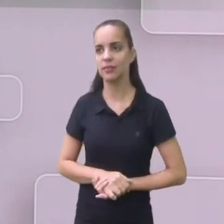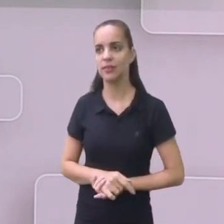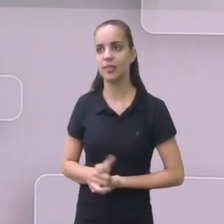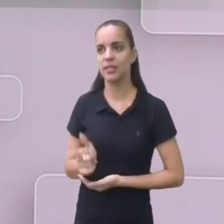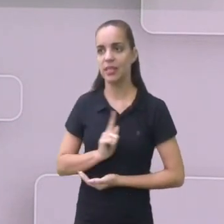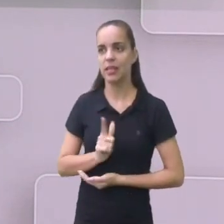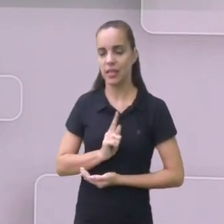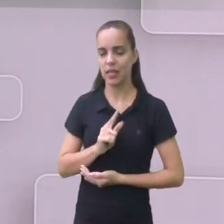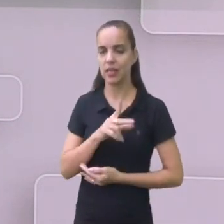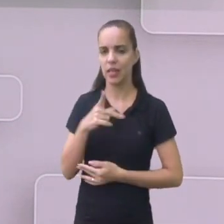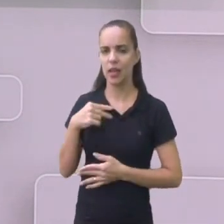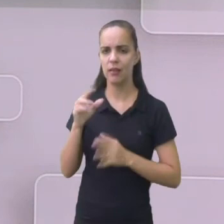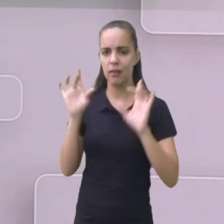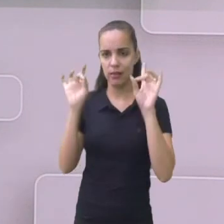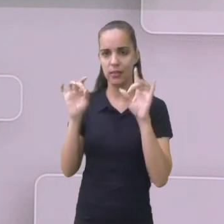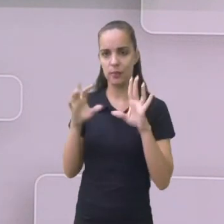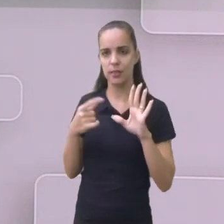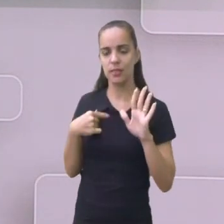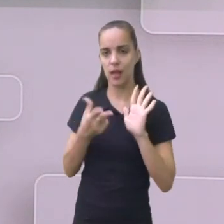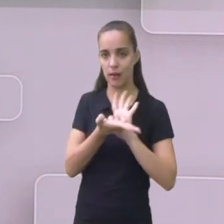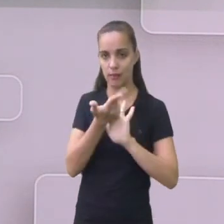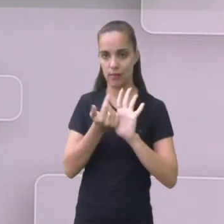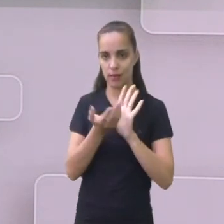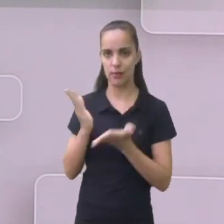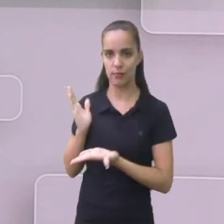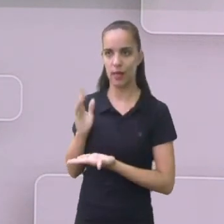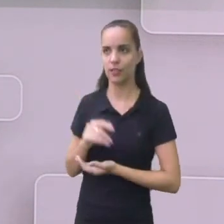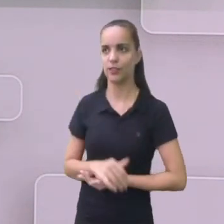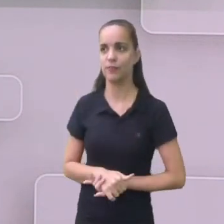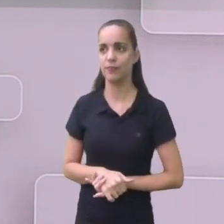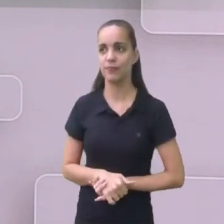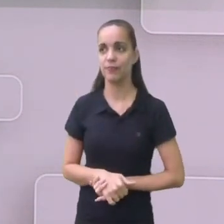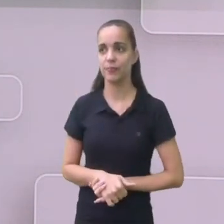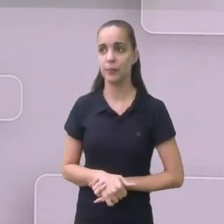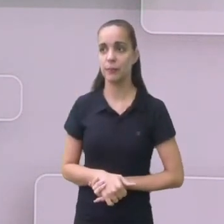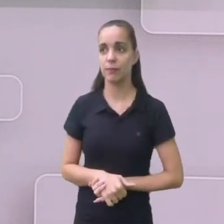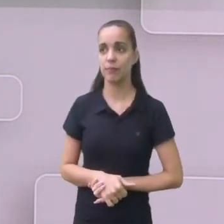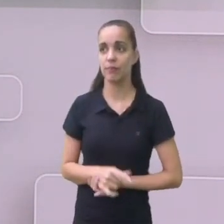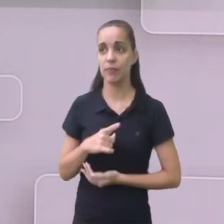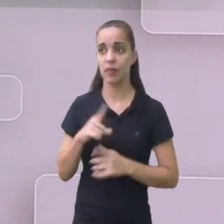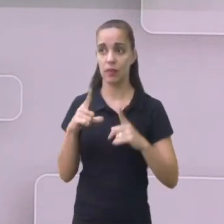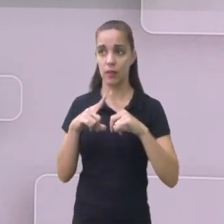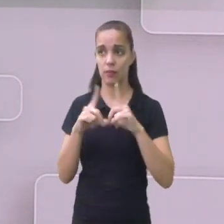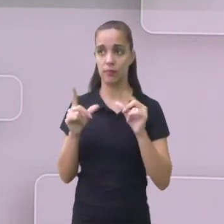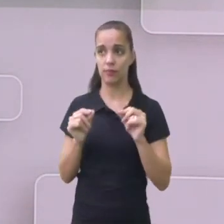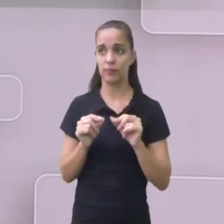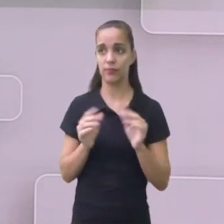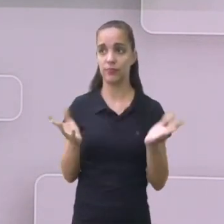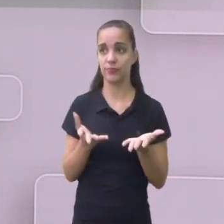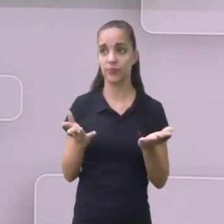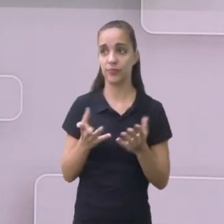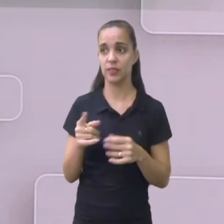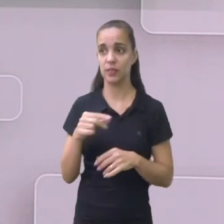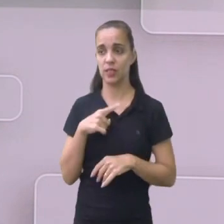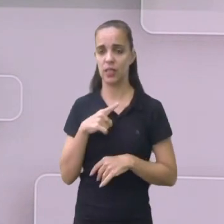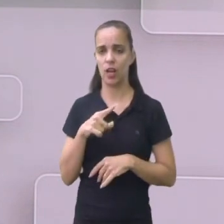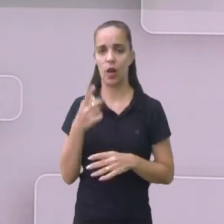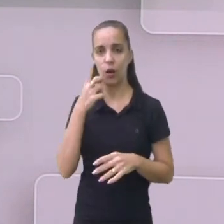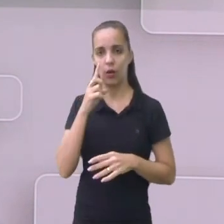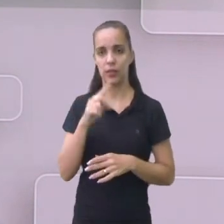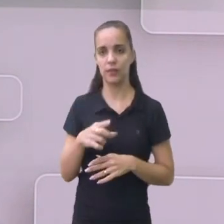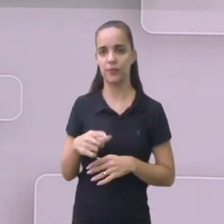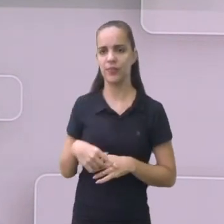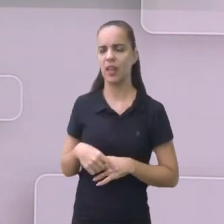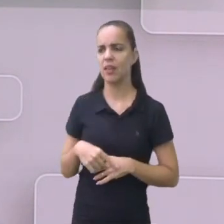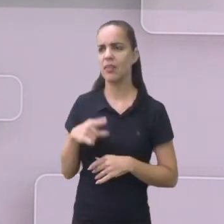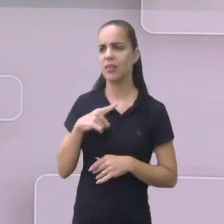tem um monumento lá para elas, para homenageá-las. E Brasília, hoje, né, olha só, a gente tem